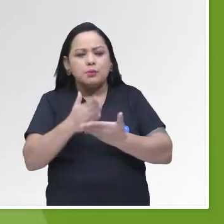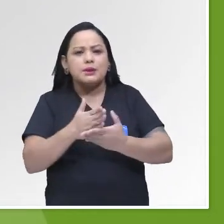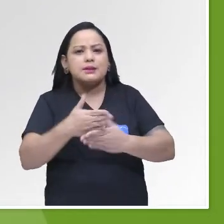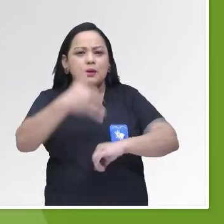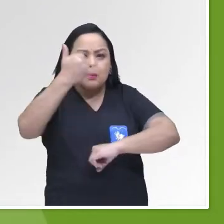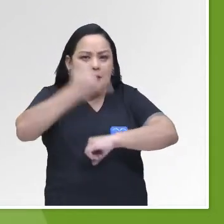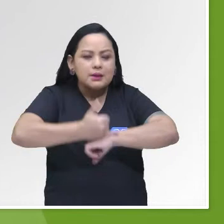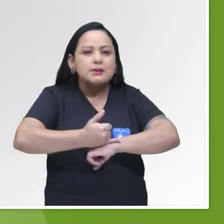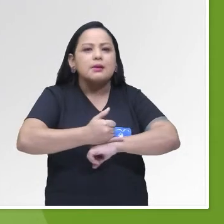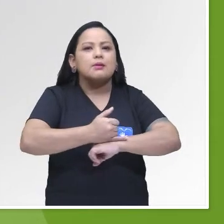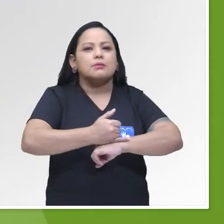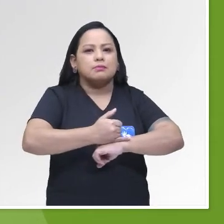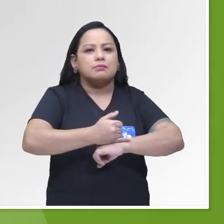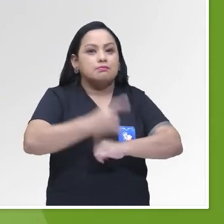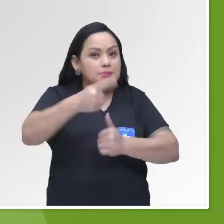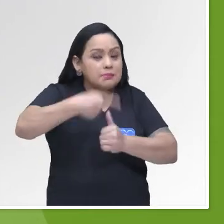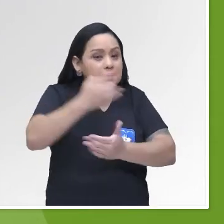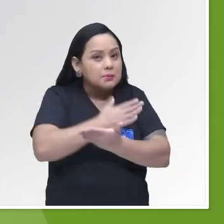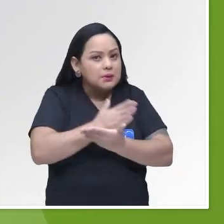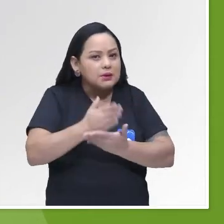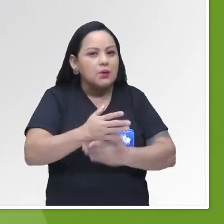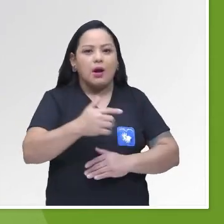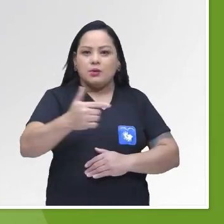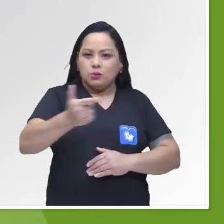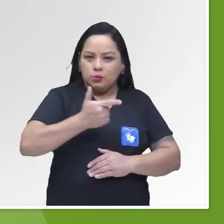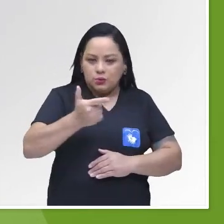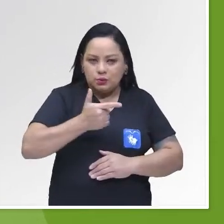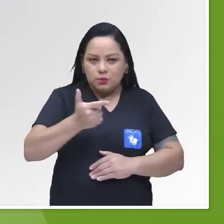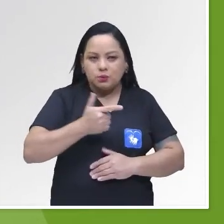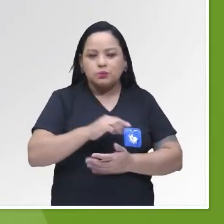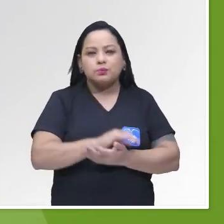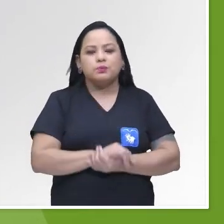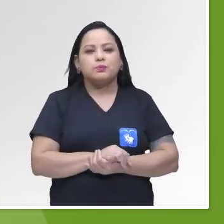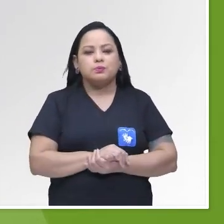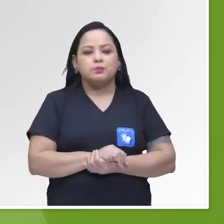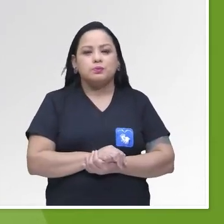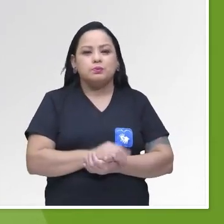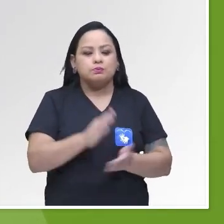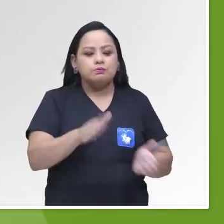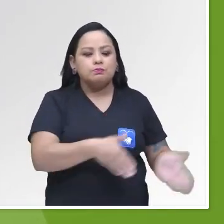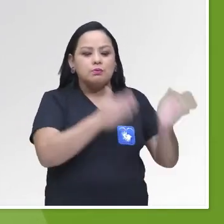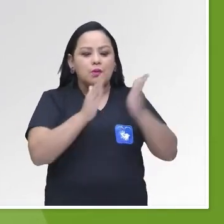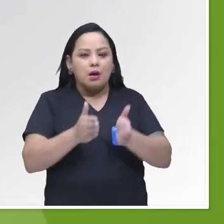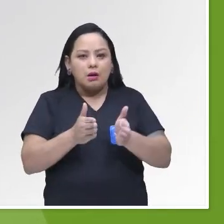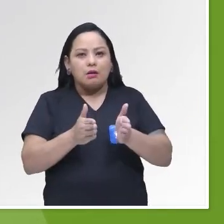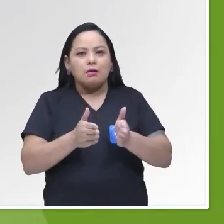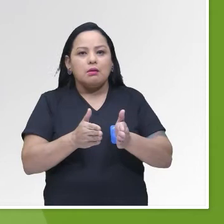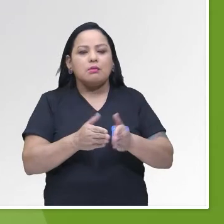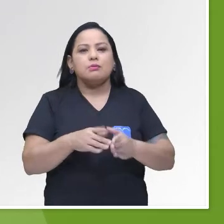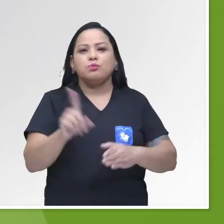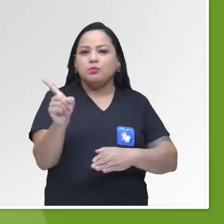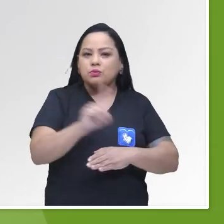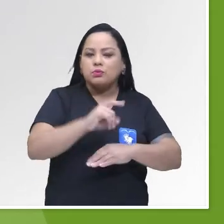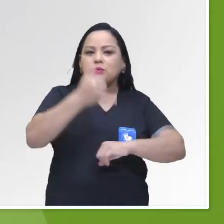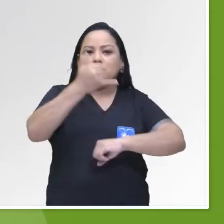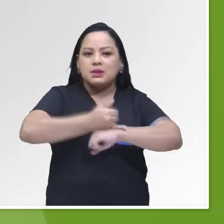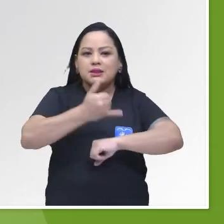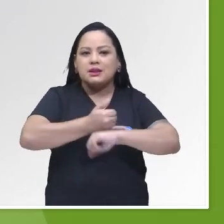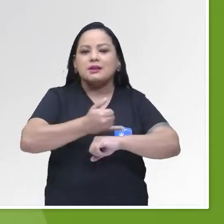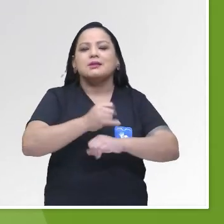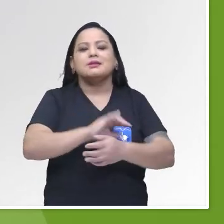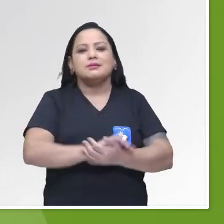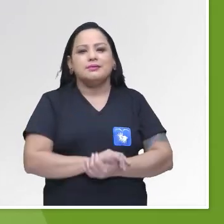tudo bem? Segundo, vou para os ametais, que são